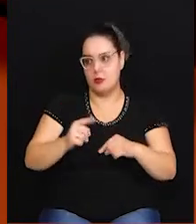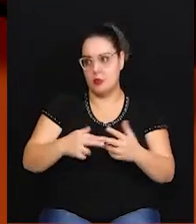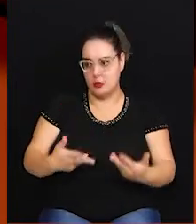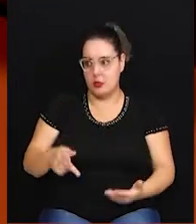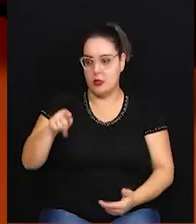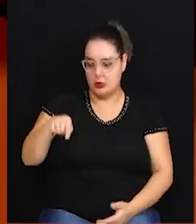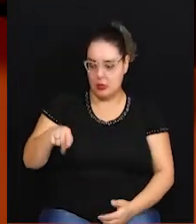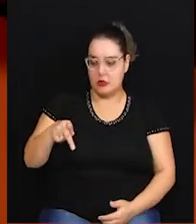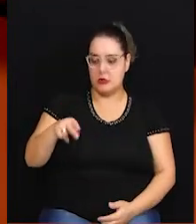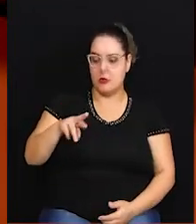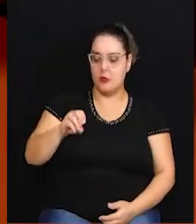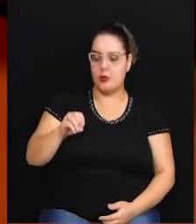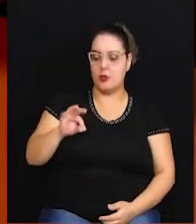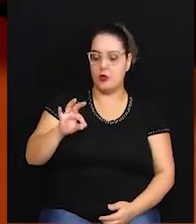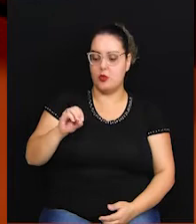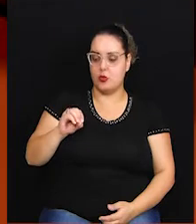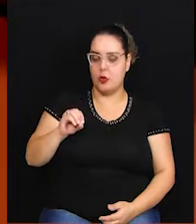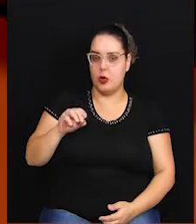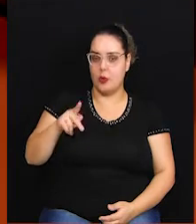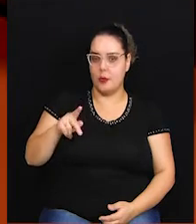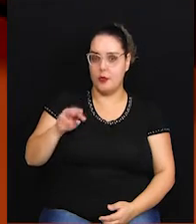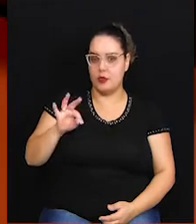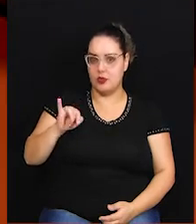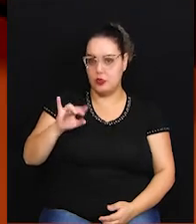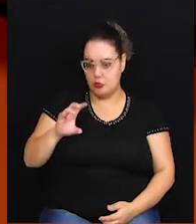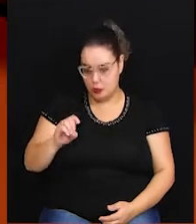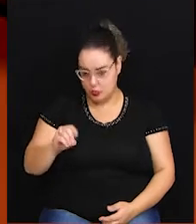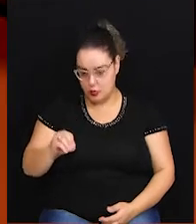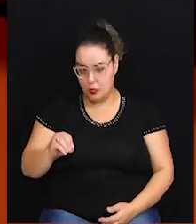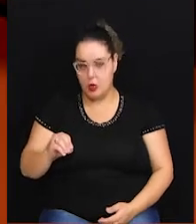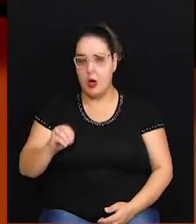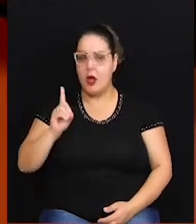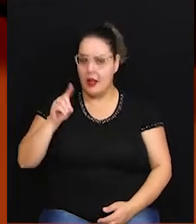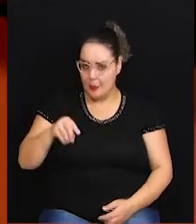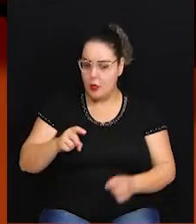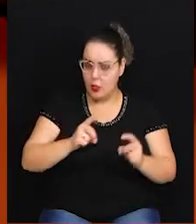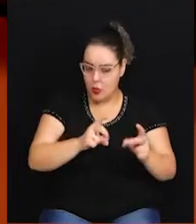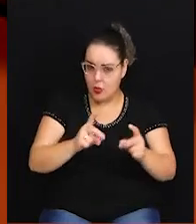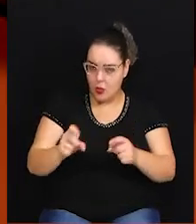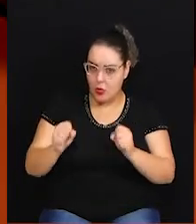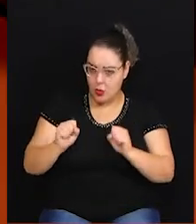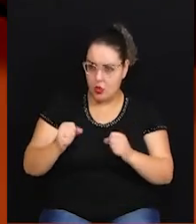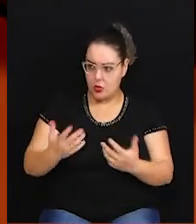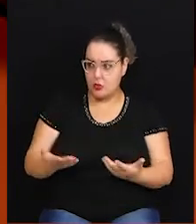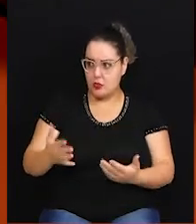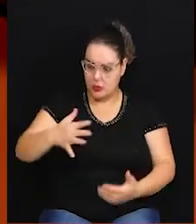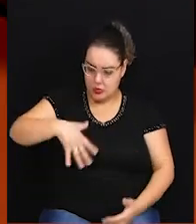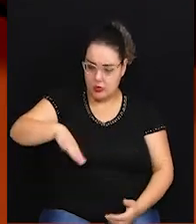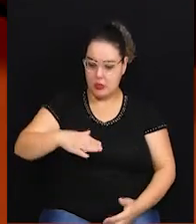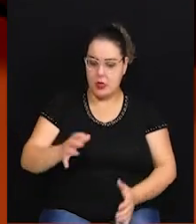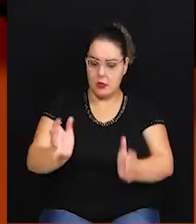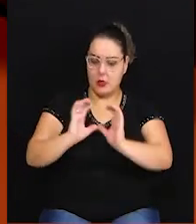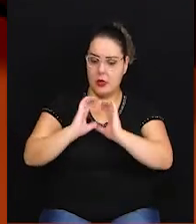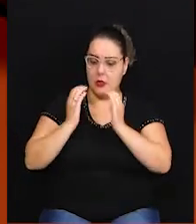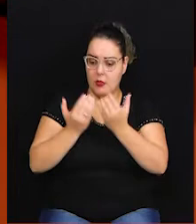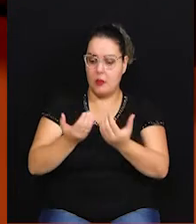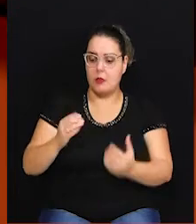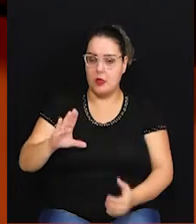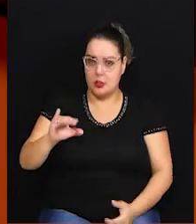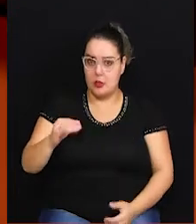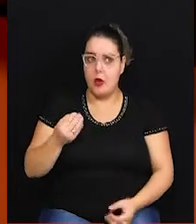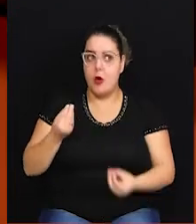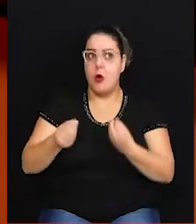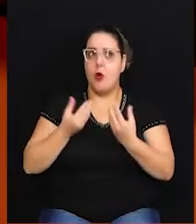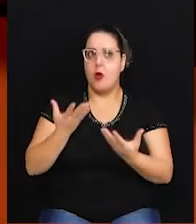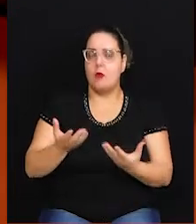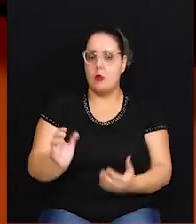esse protótipo, ele pode se tornar comercial? Como é que é para vocês que são da comunidade científica? Qual que é o processo para que